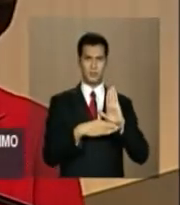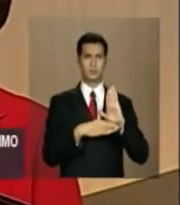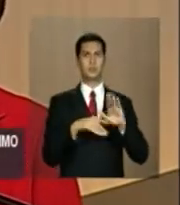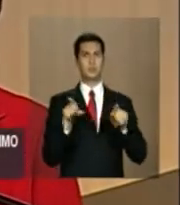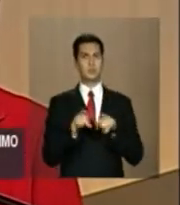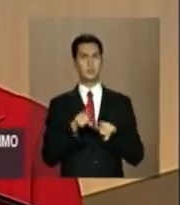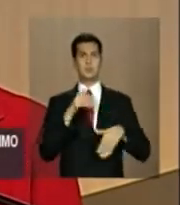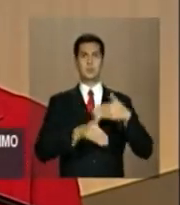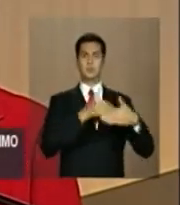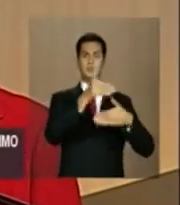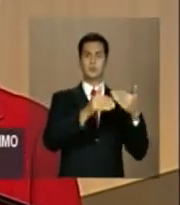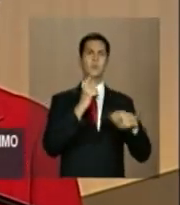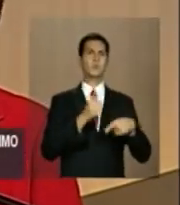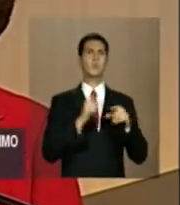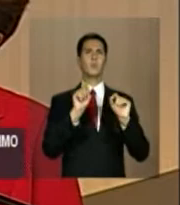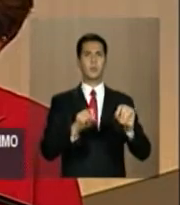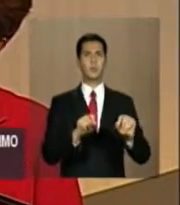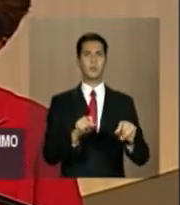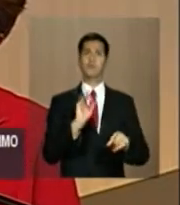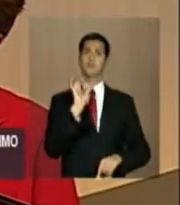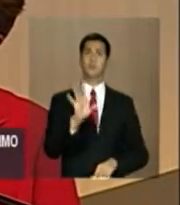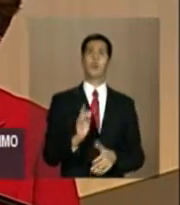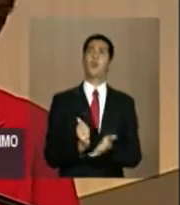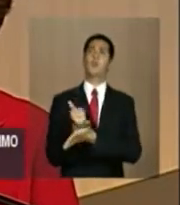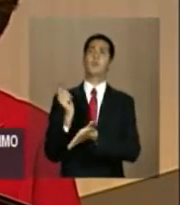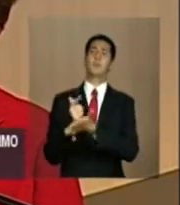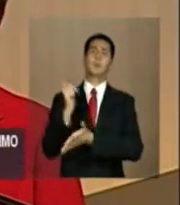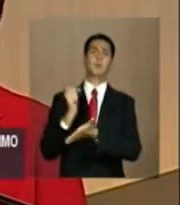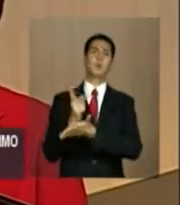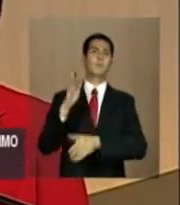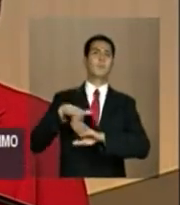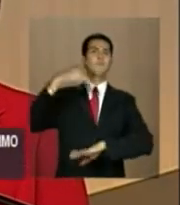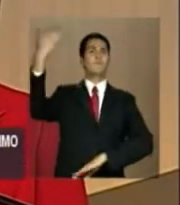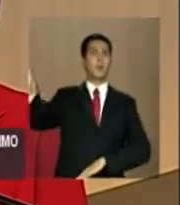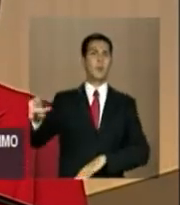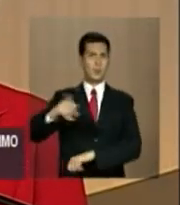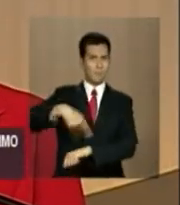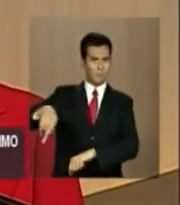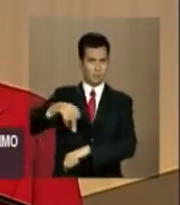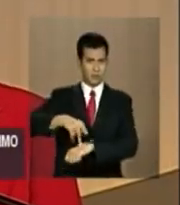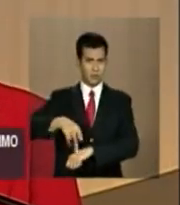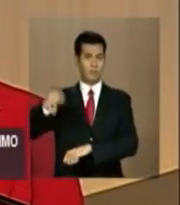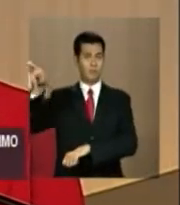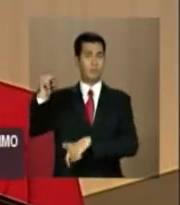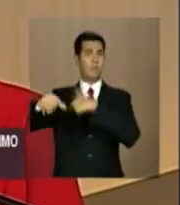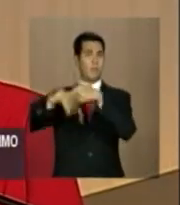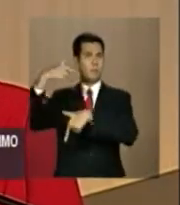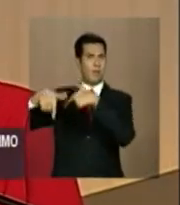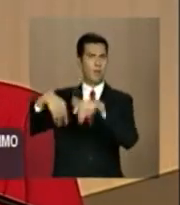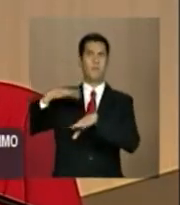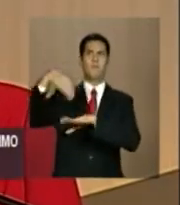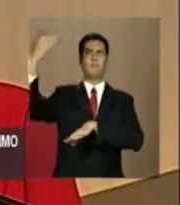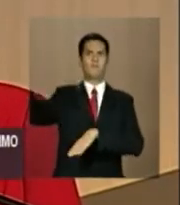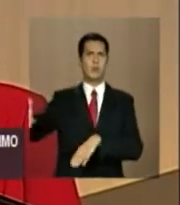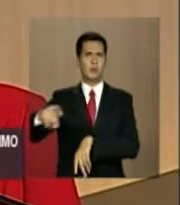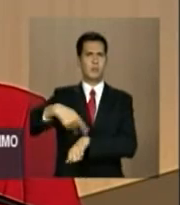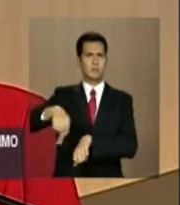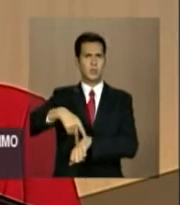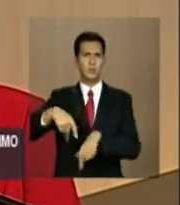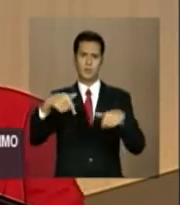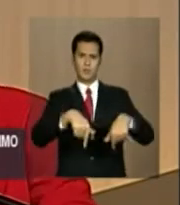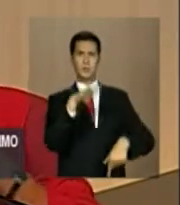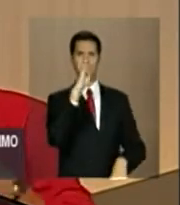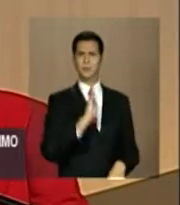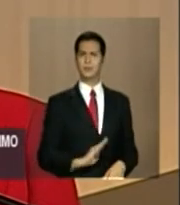fazer vazar a demanda do Brasil para gerar emprego para os países lá de